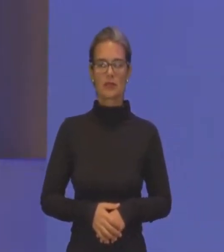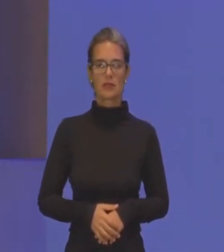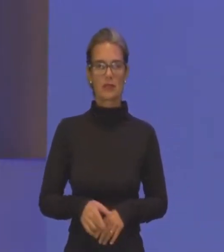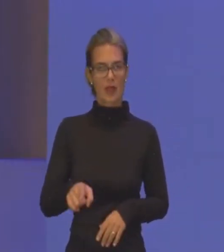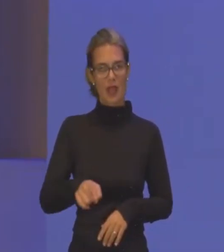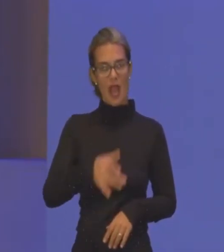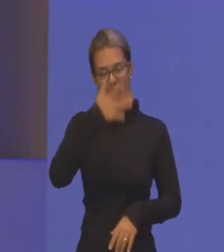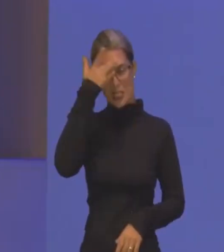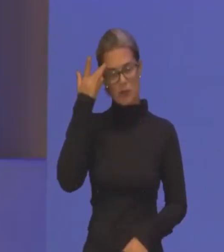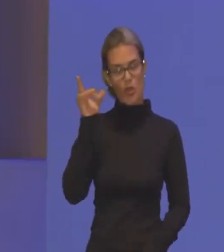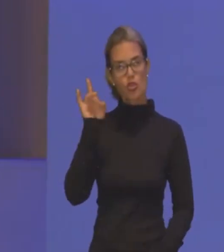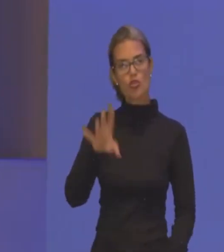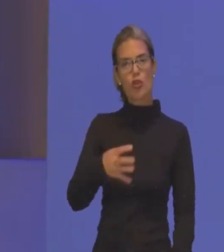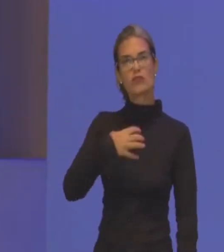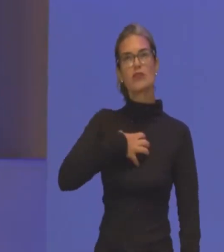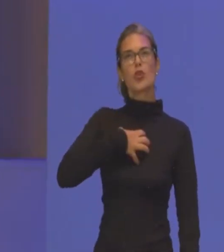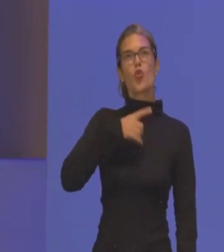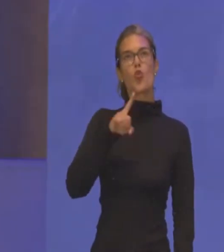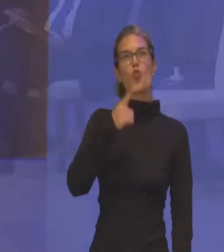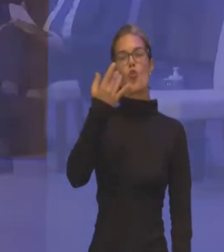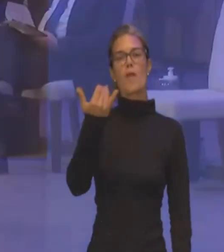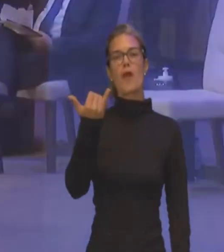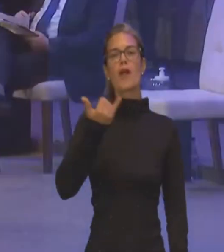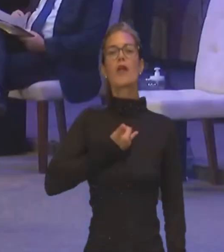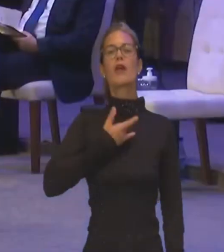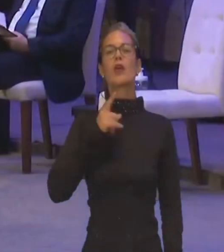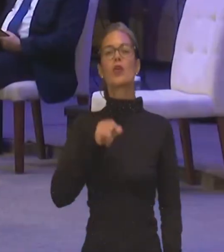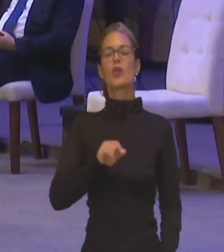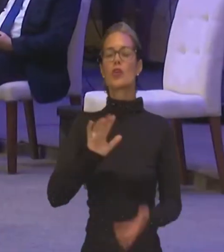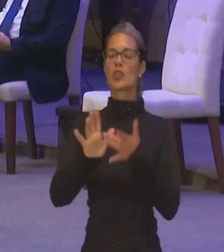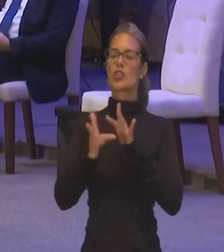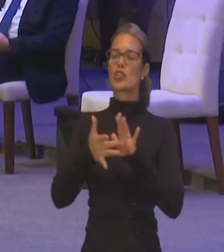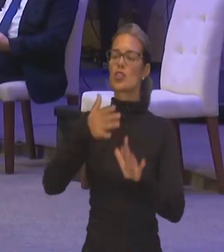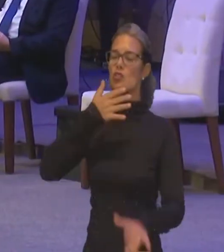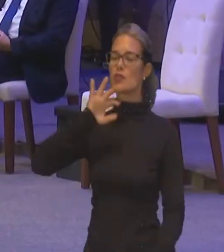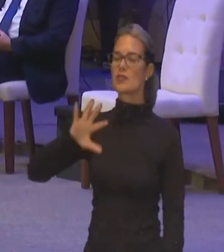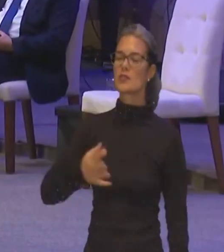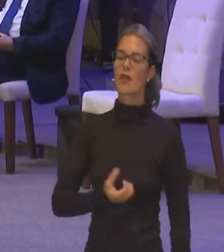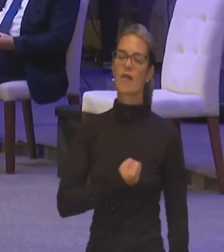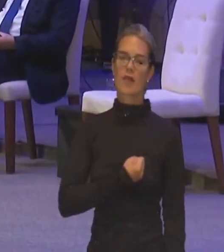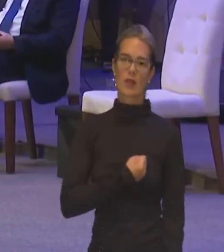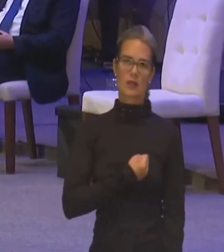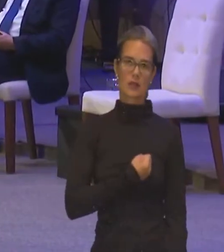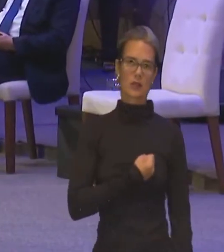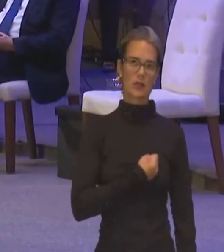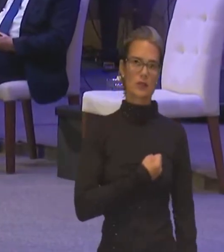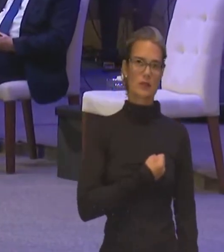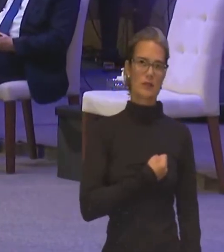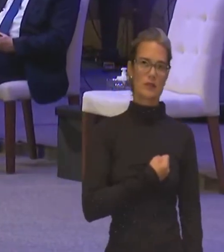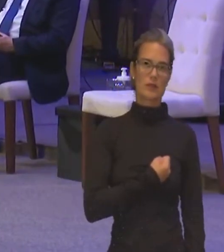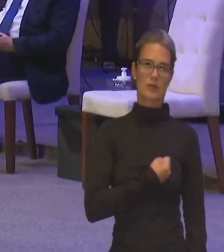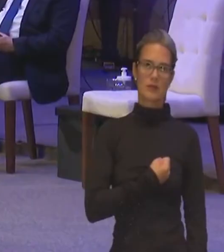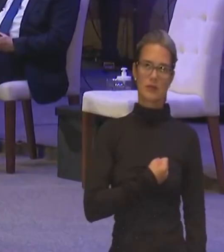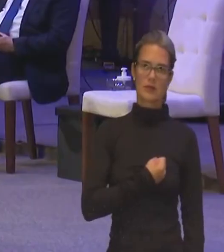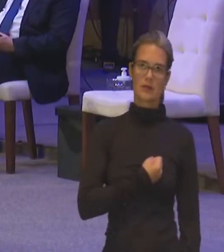mensagem, de que Jesus era o Messias, o Cristo prometido,